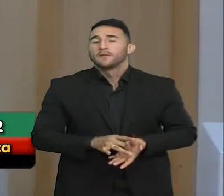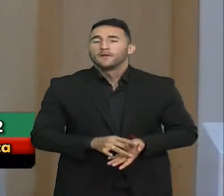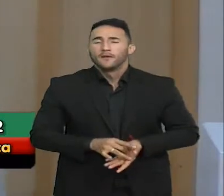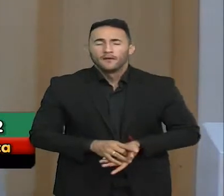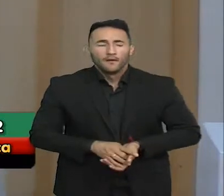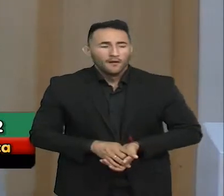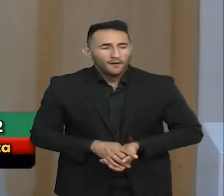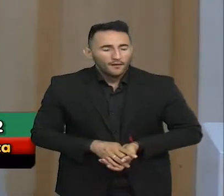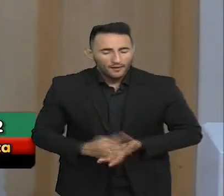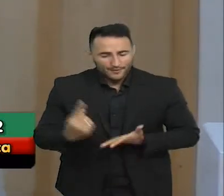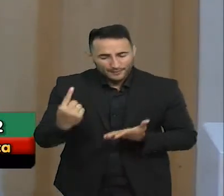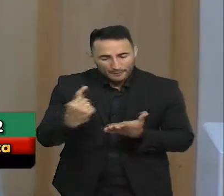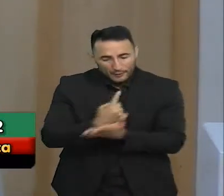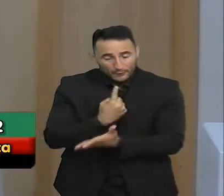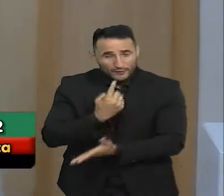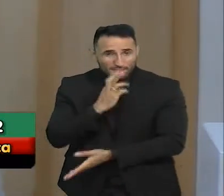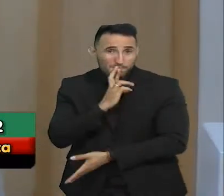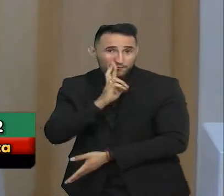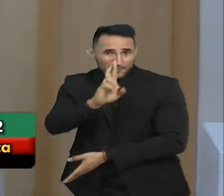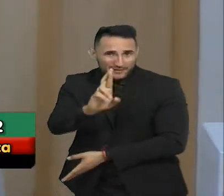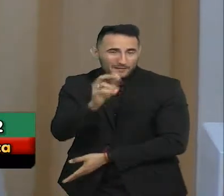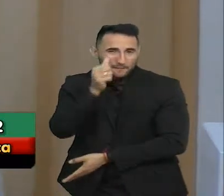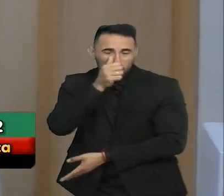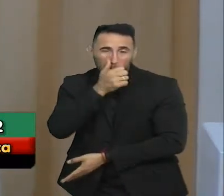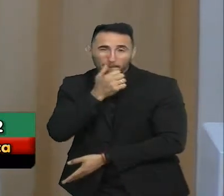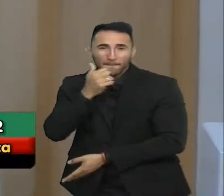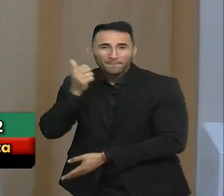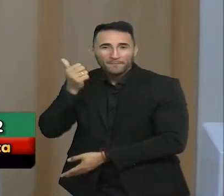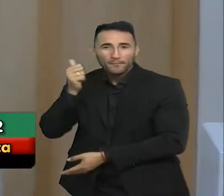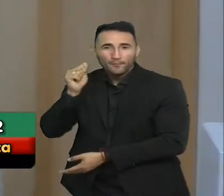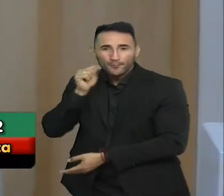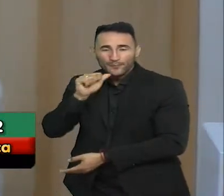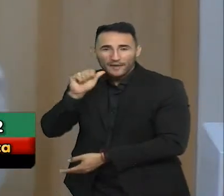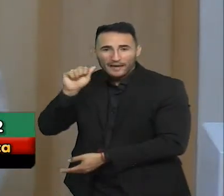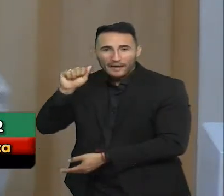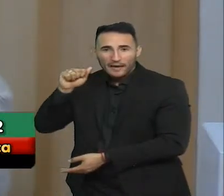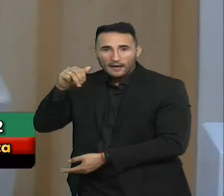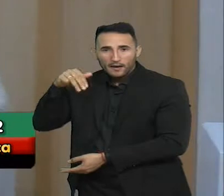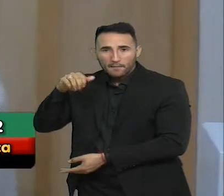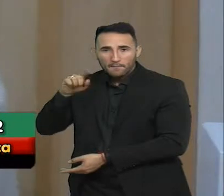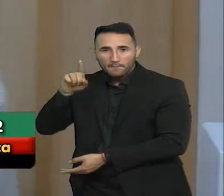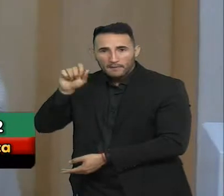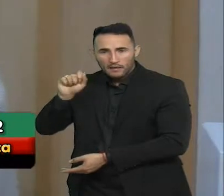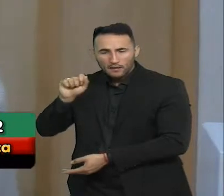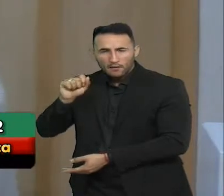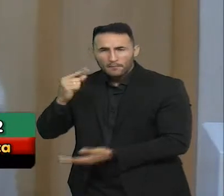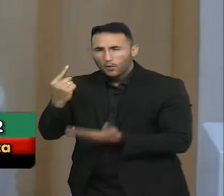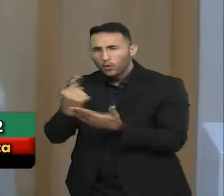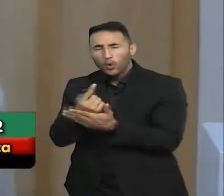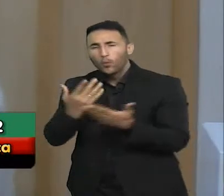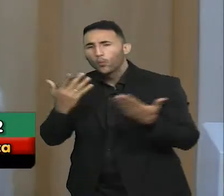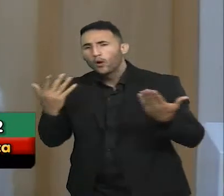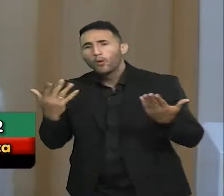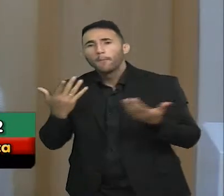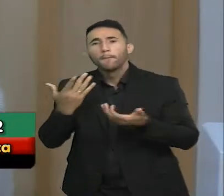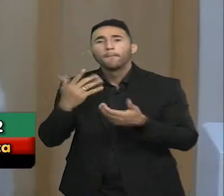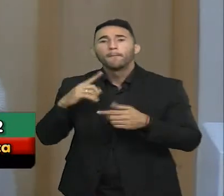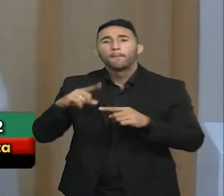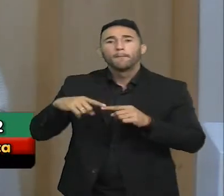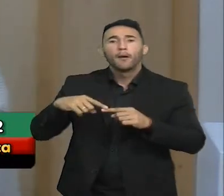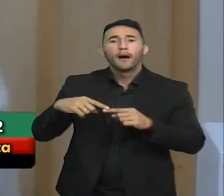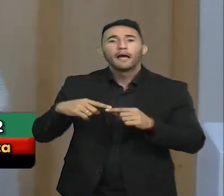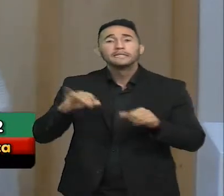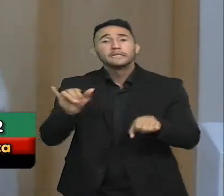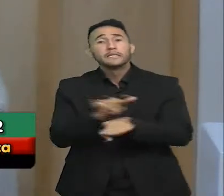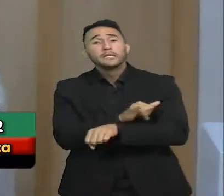Respondendo à pergunta da querida Amanda Moncler, né, qual que é o próximo passo na luta do combate à intolerância religiosa,